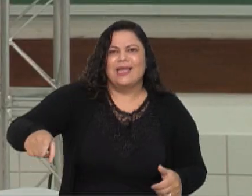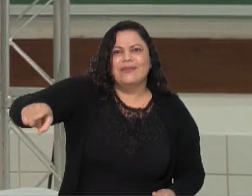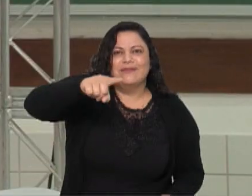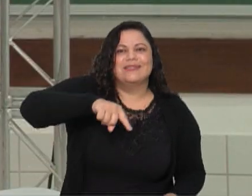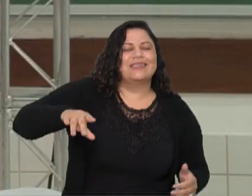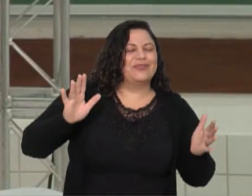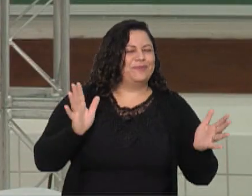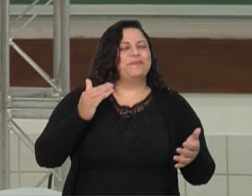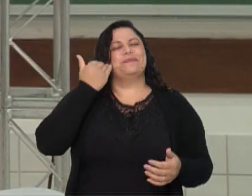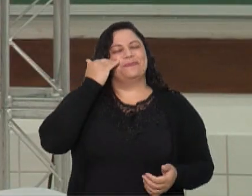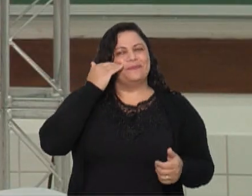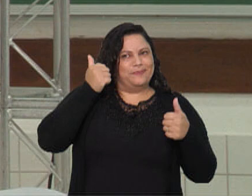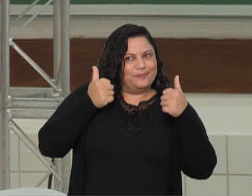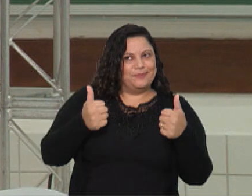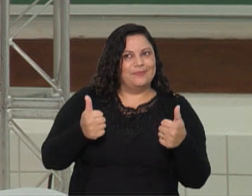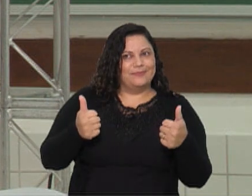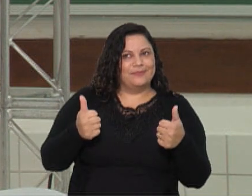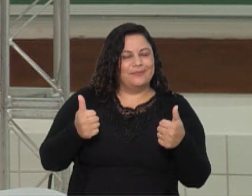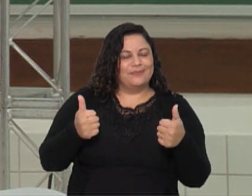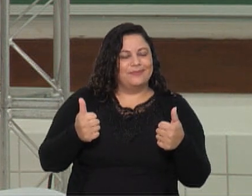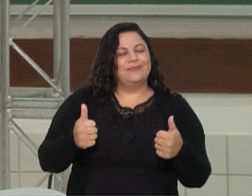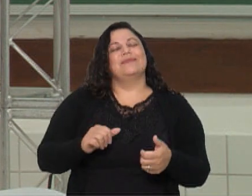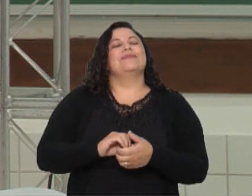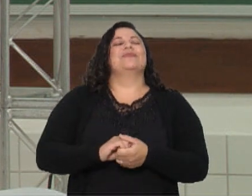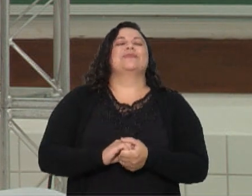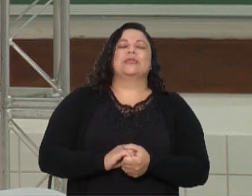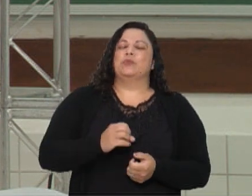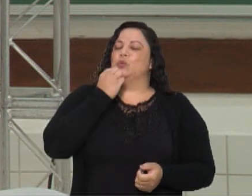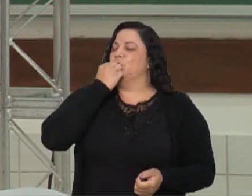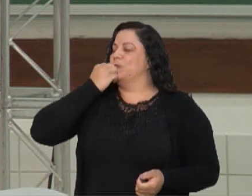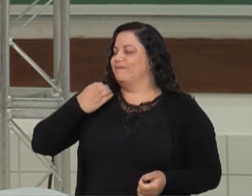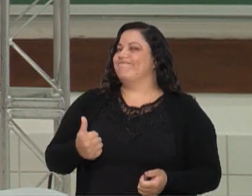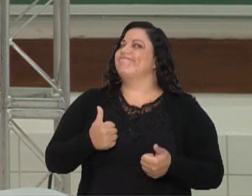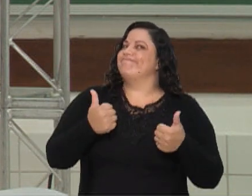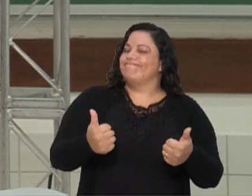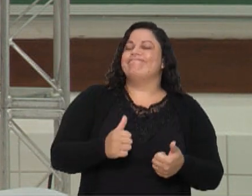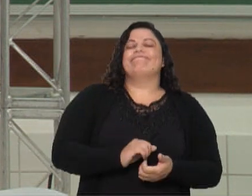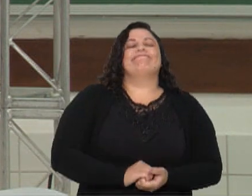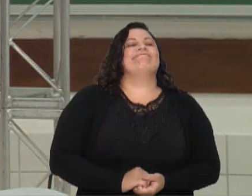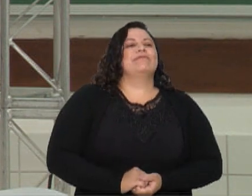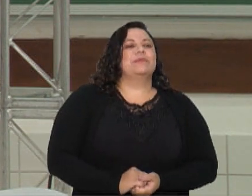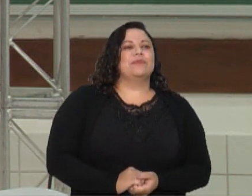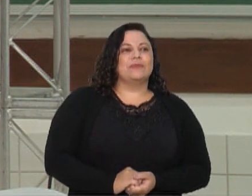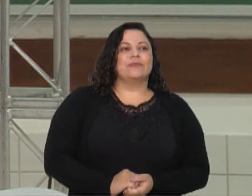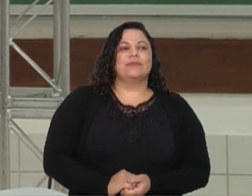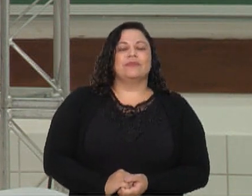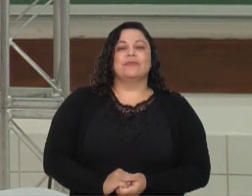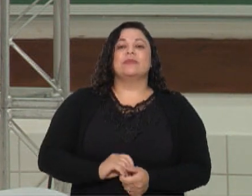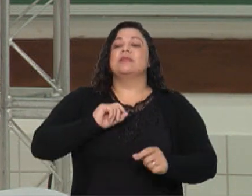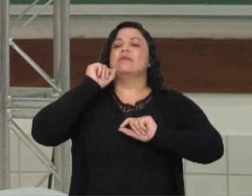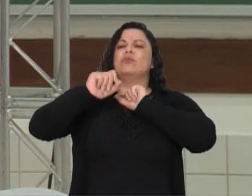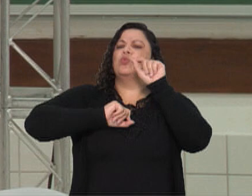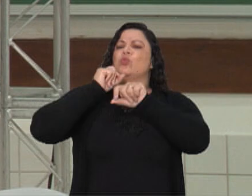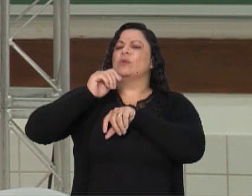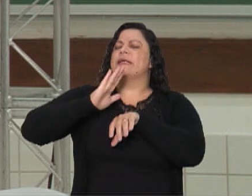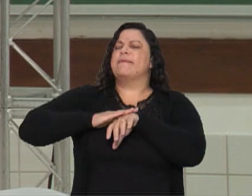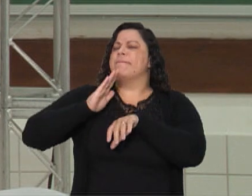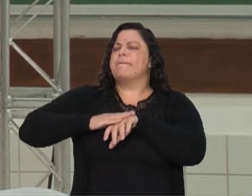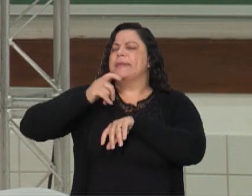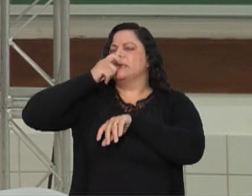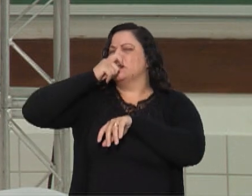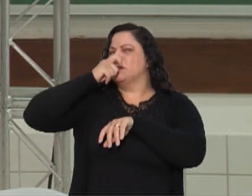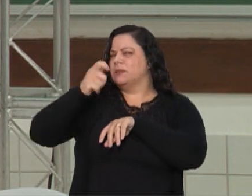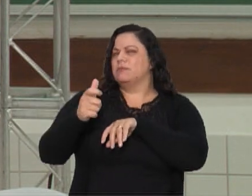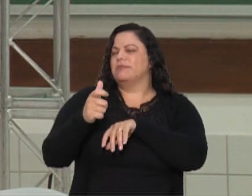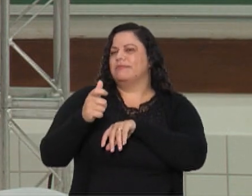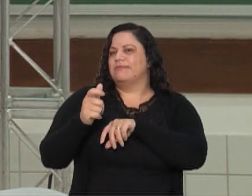entendeu direitinho? Certinho aí? Muito bem. Vamos seguir em frente, vamos ver o que que a gente tem mais de interessante para